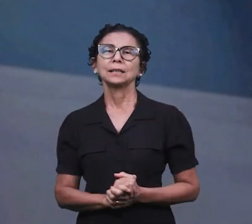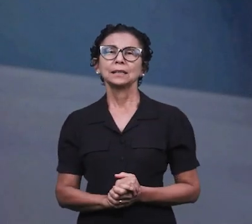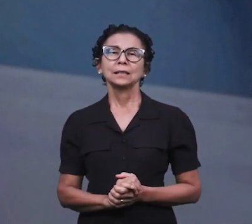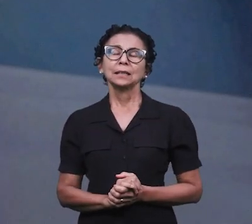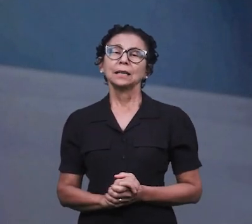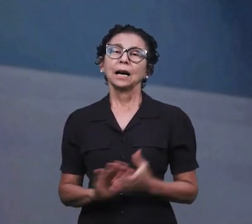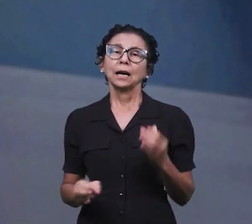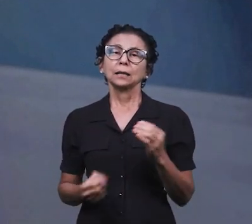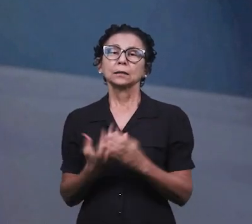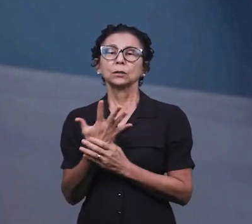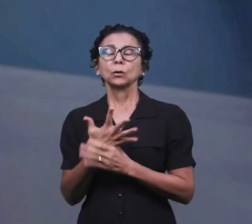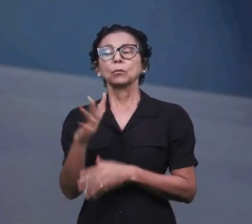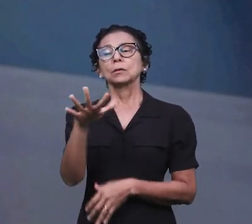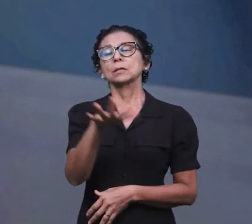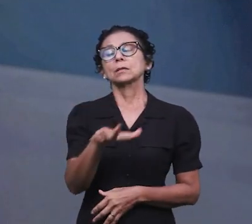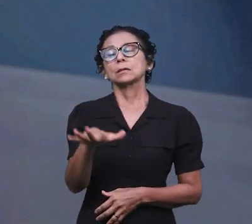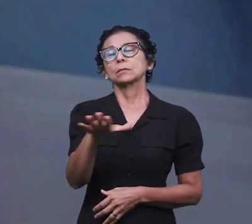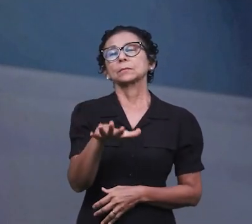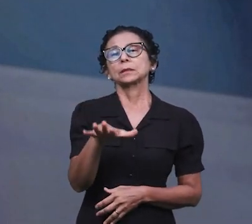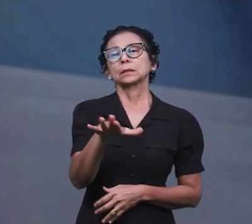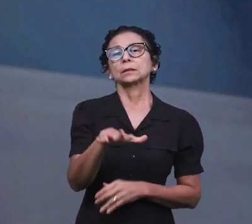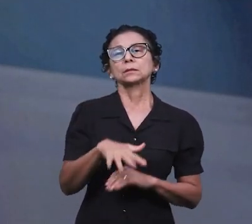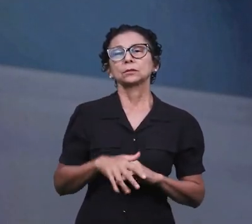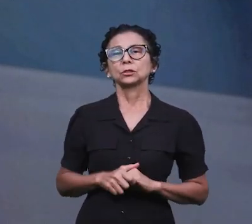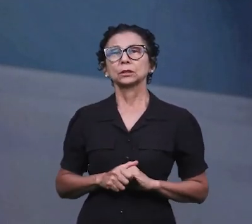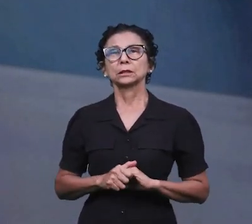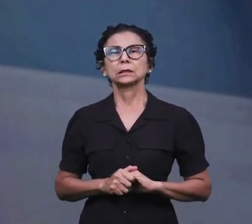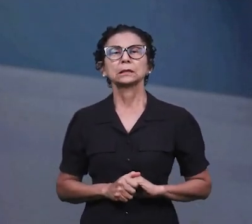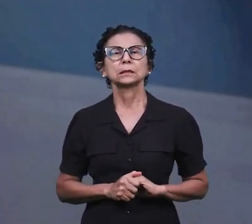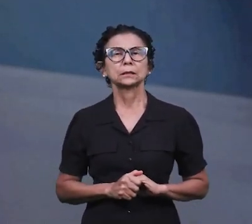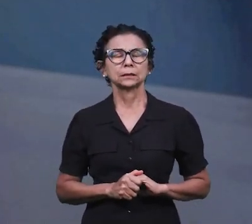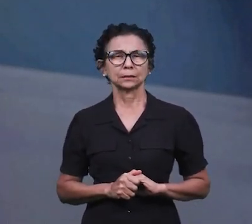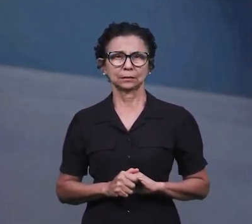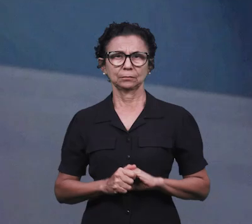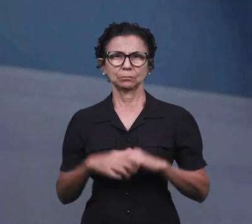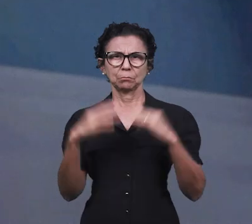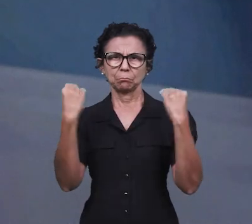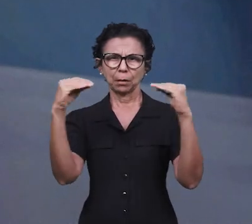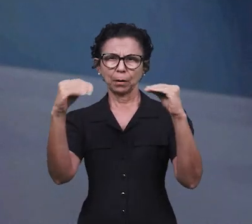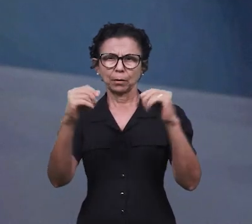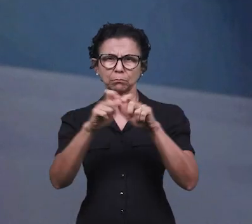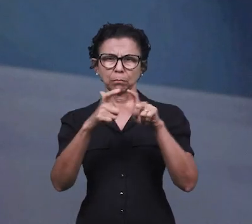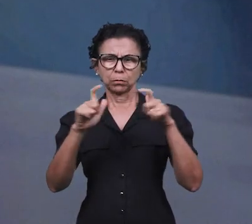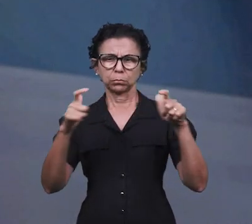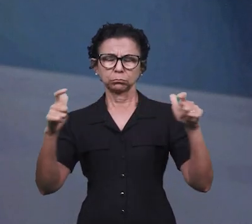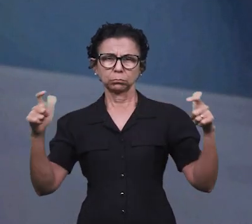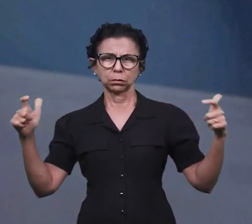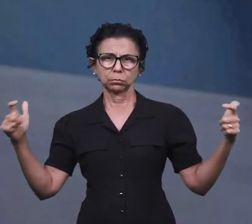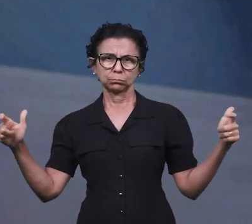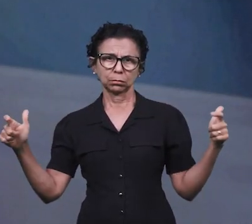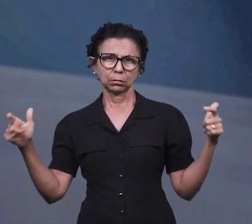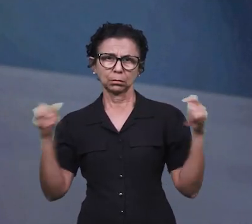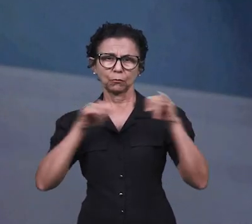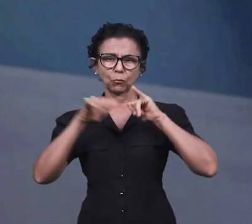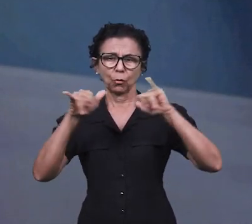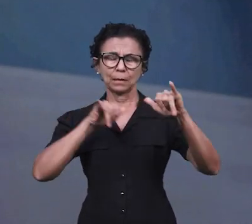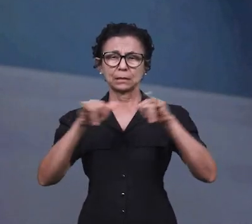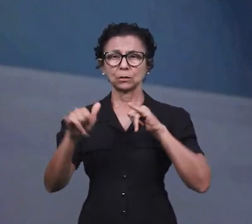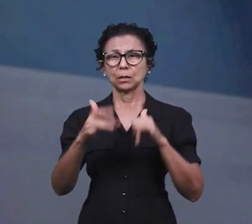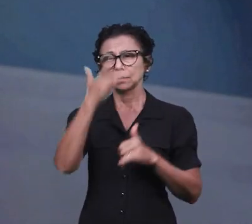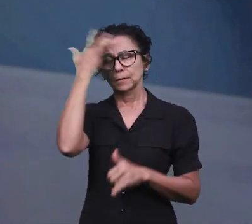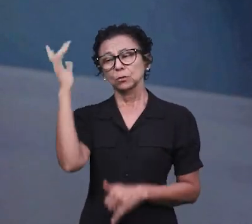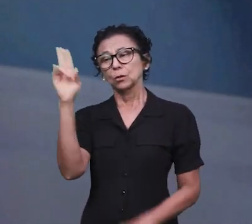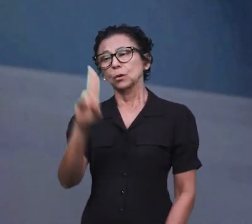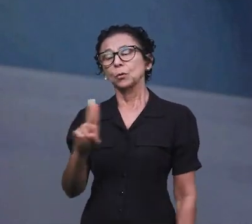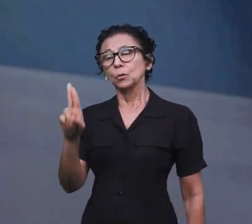Big Data, que significa uma grande quantidade de dados. Hoje as pessoas usam, compartilham, como